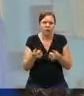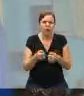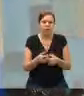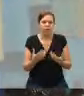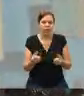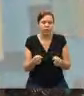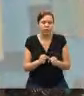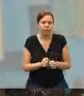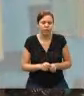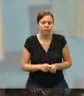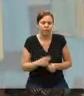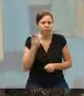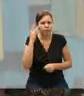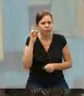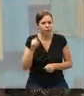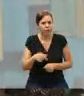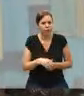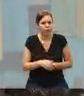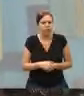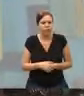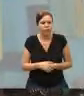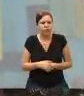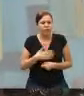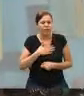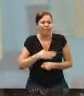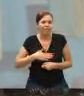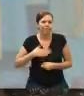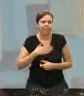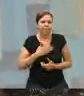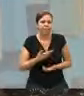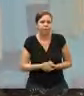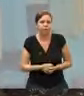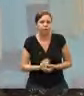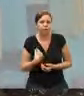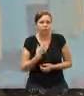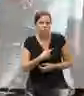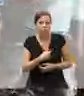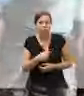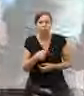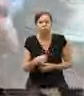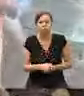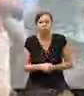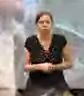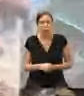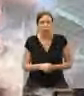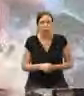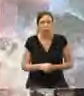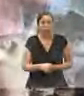a nossa gratificação, né, vem disso.